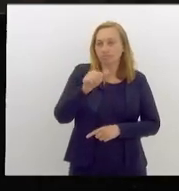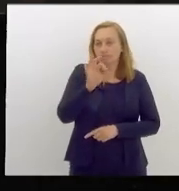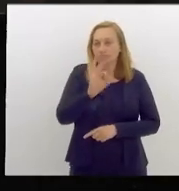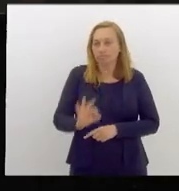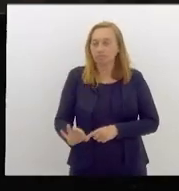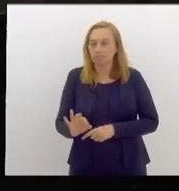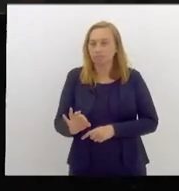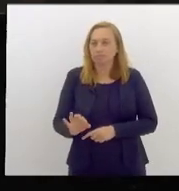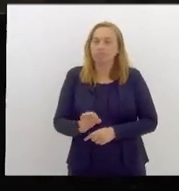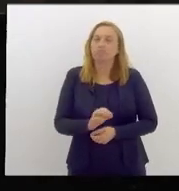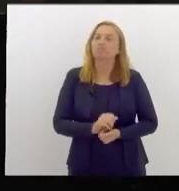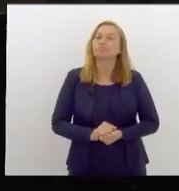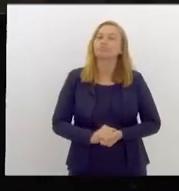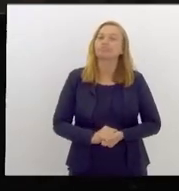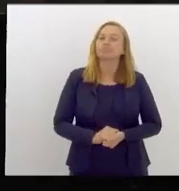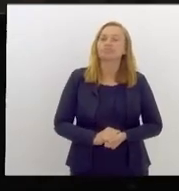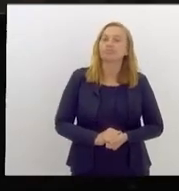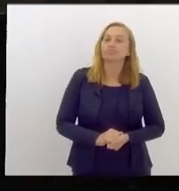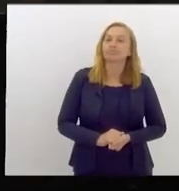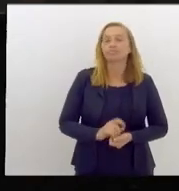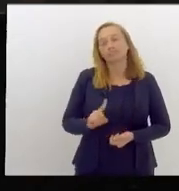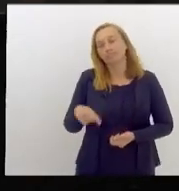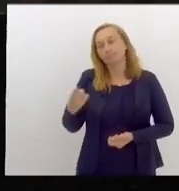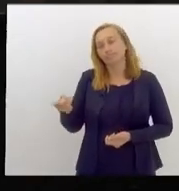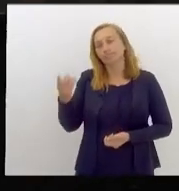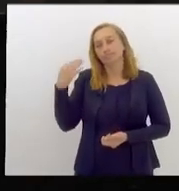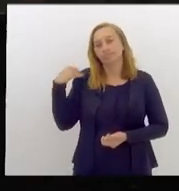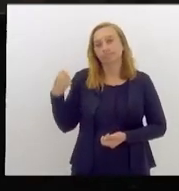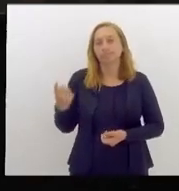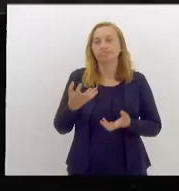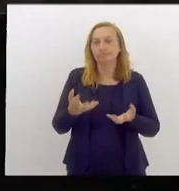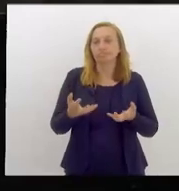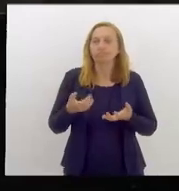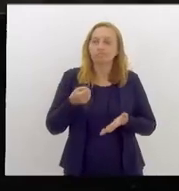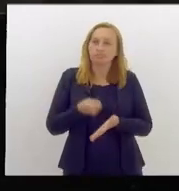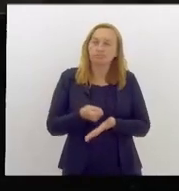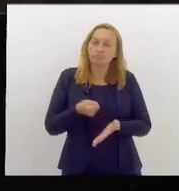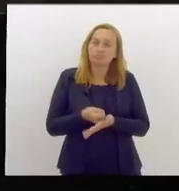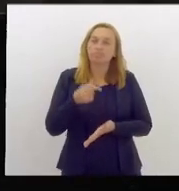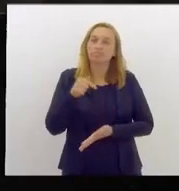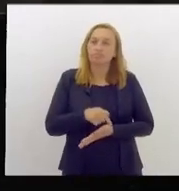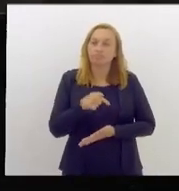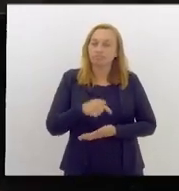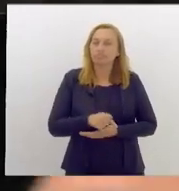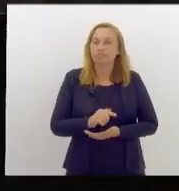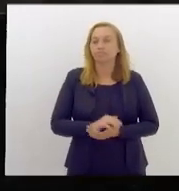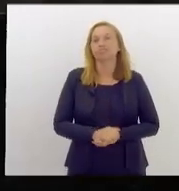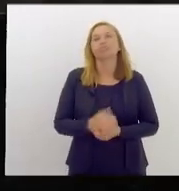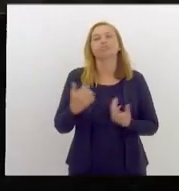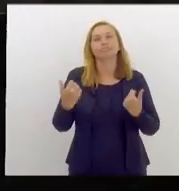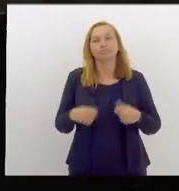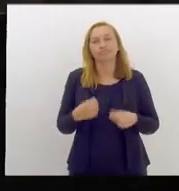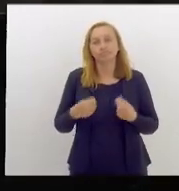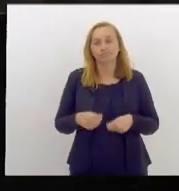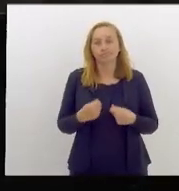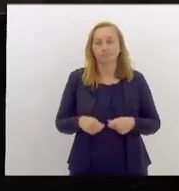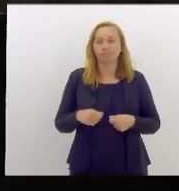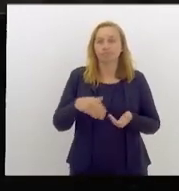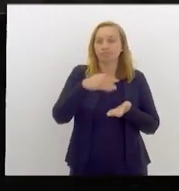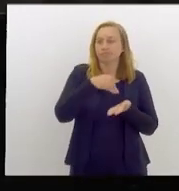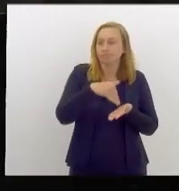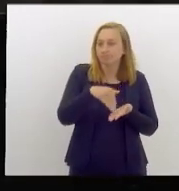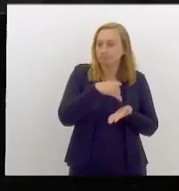receita corrente líquida por outro lado né Eu quero insistir aqui né que é preciso que a